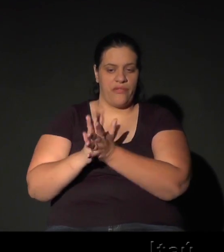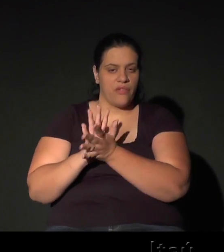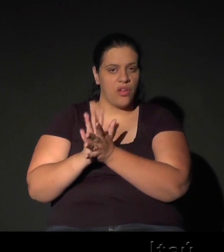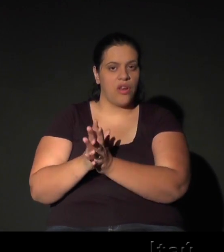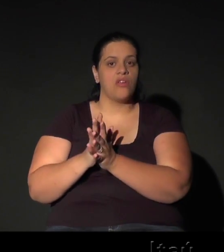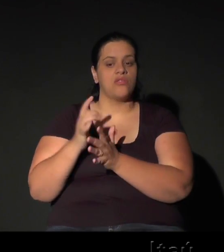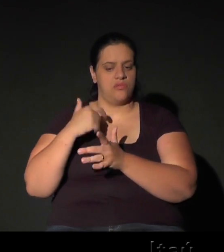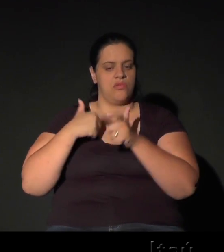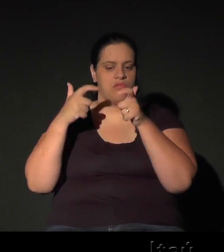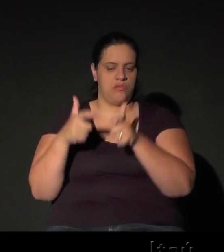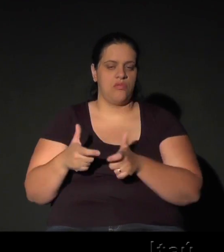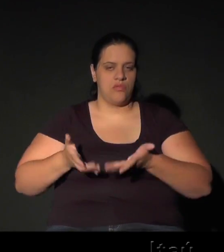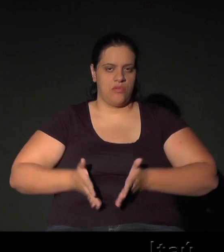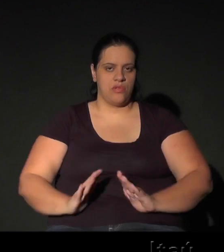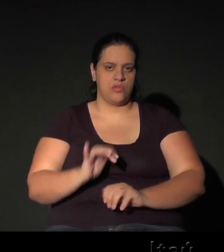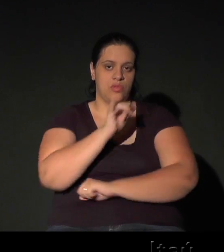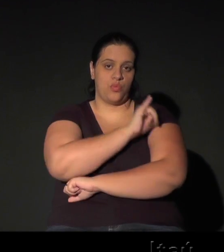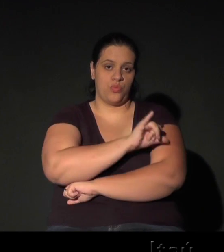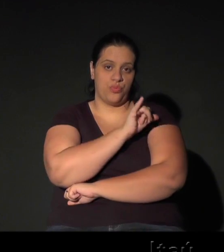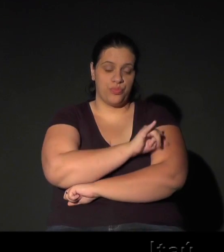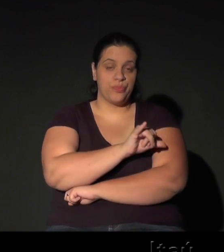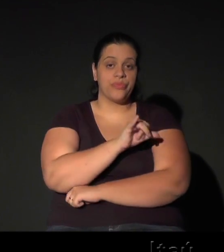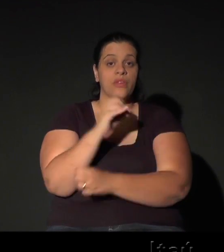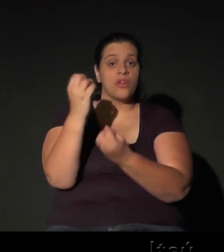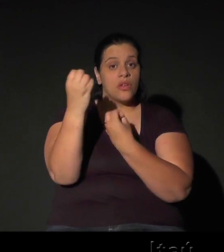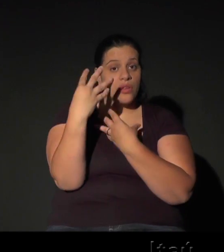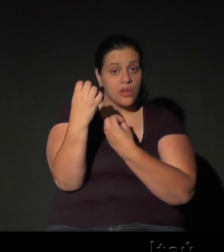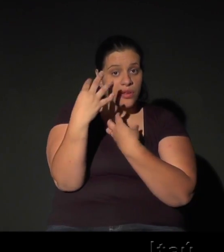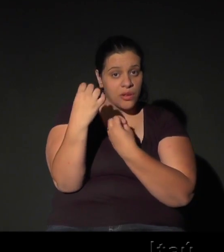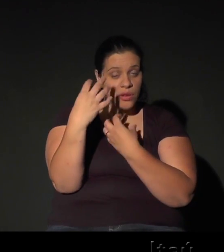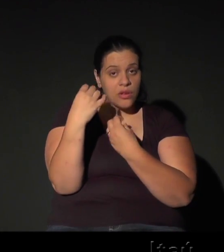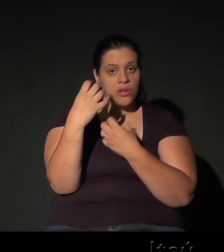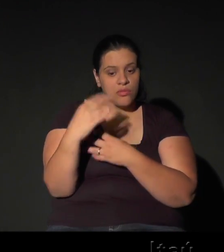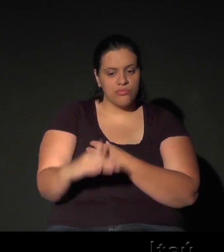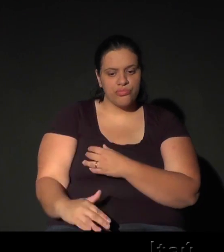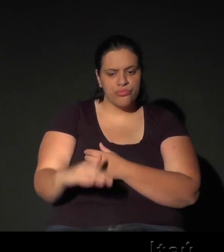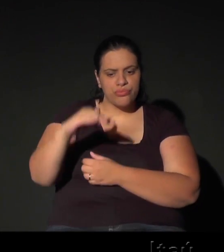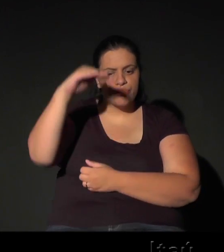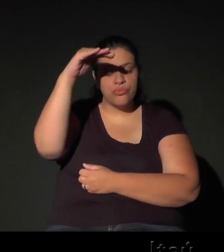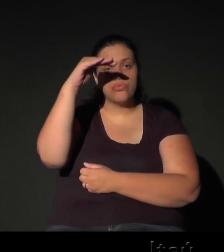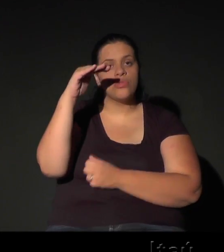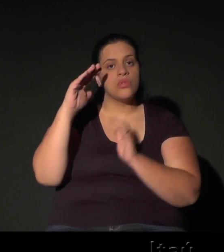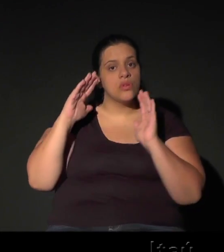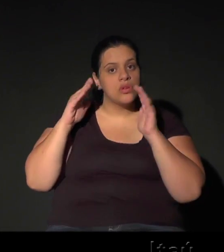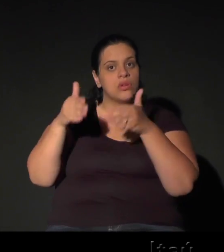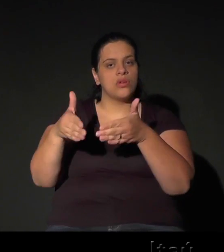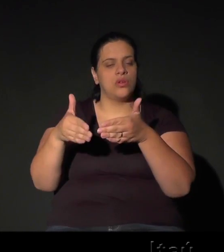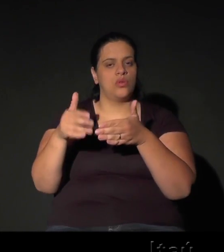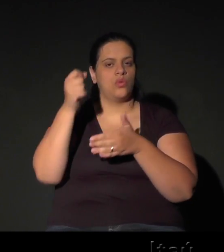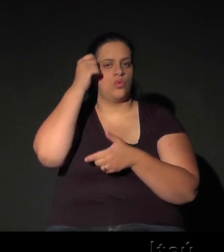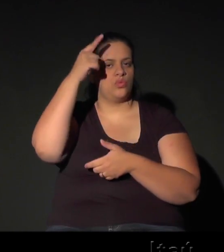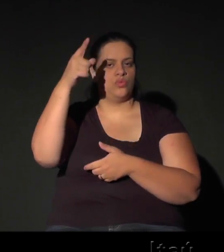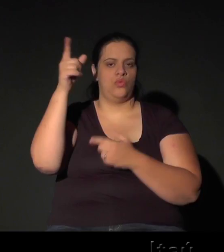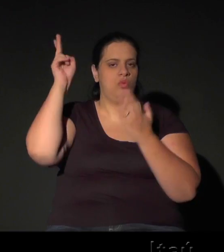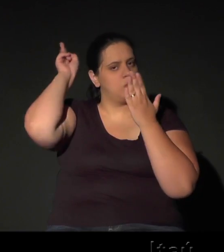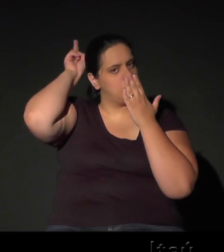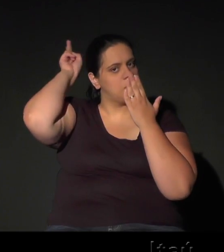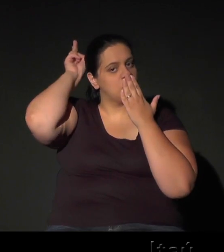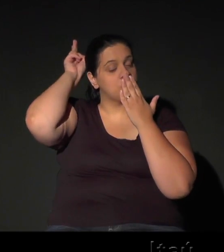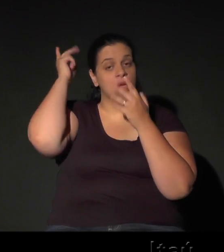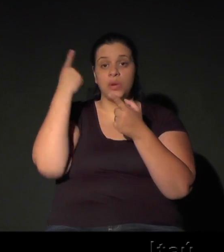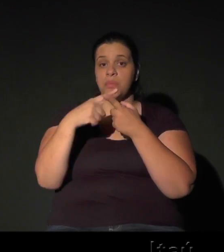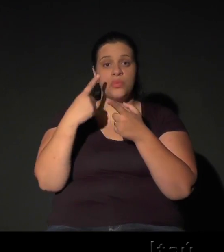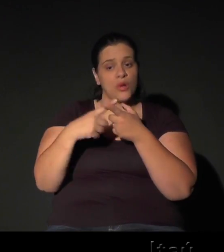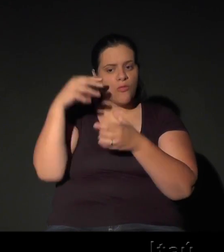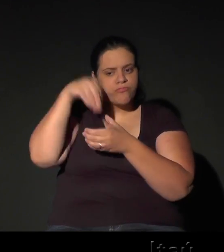Janeiro e a minha educação foi uma educação especificamente indígena porque eu nunca